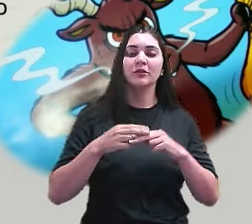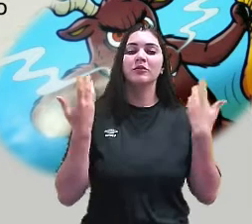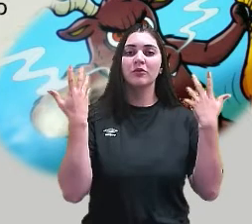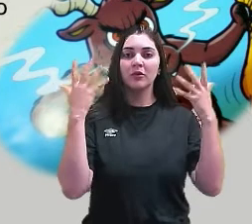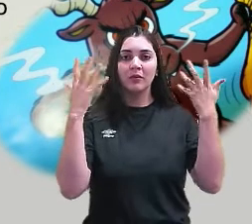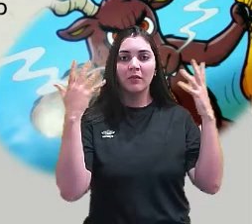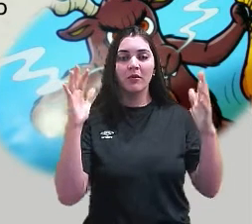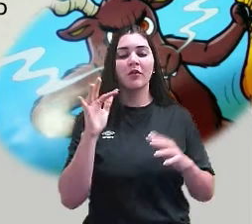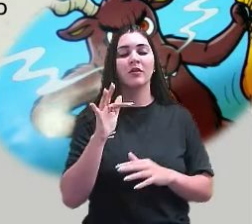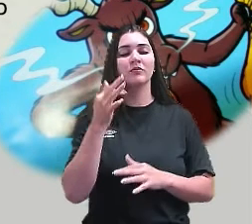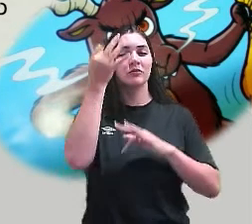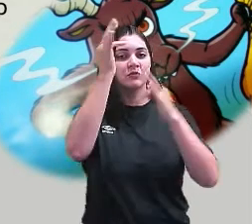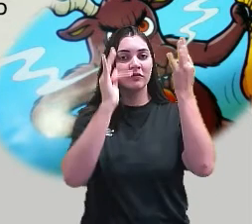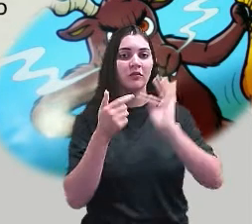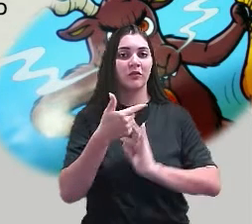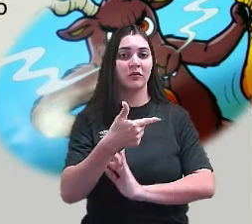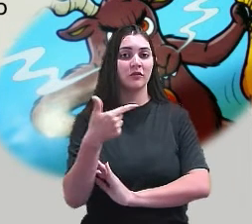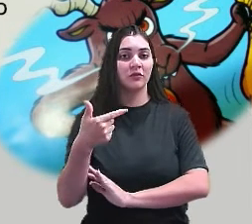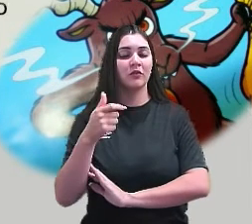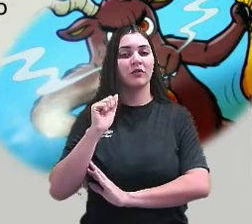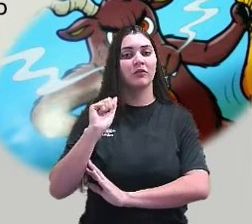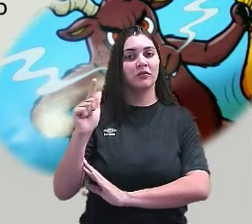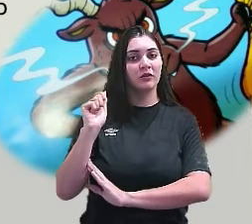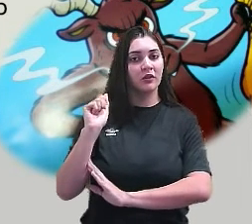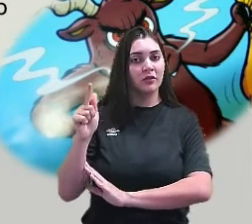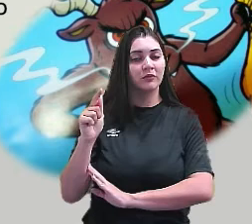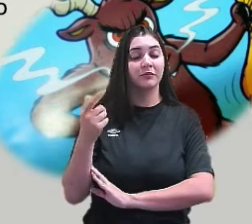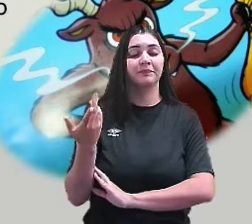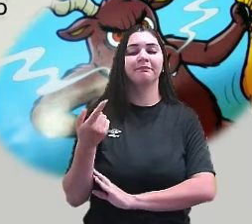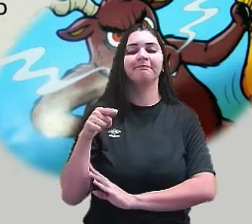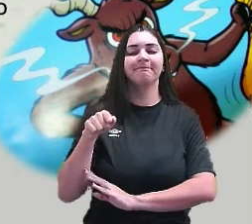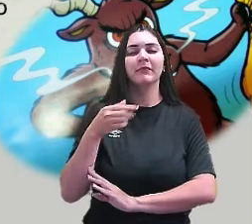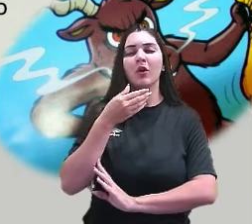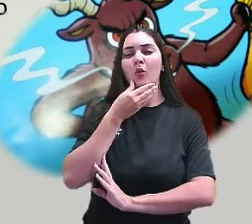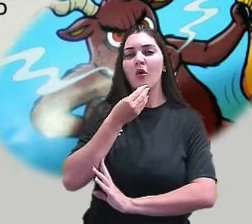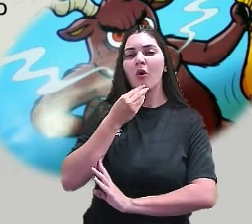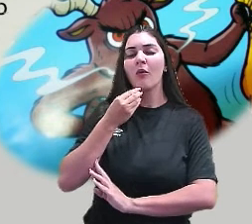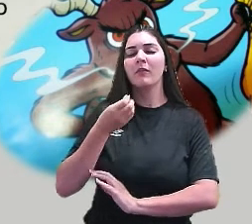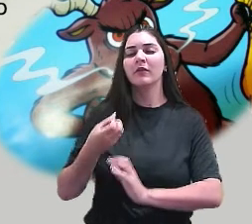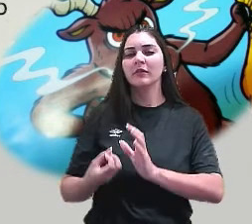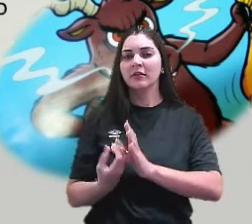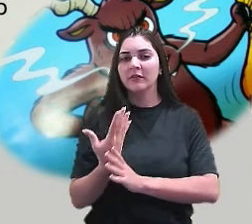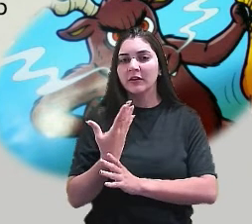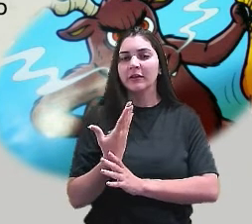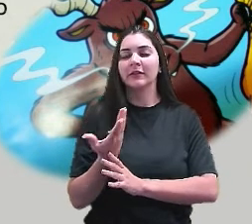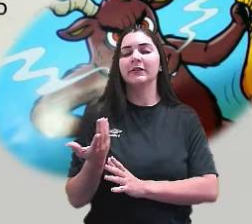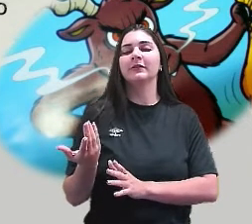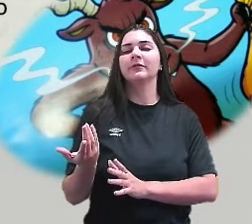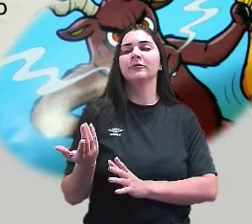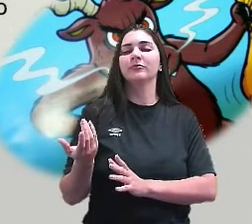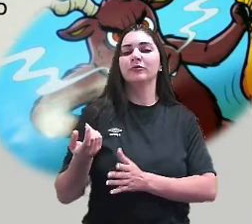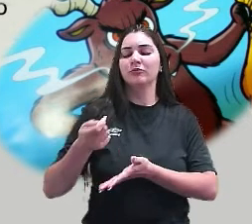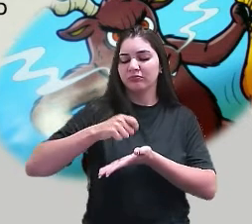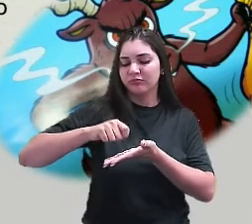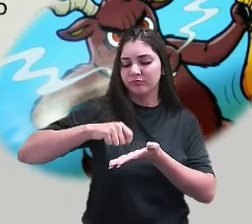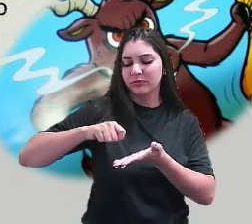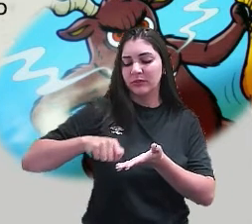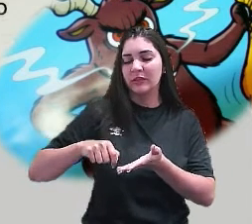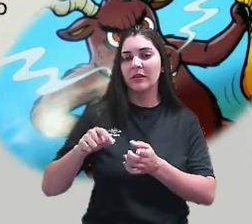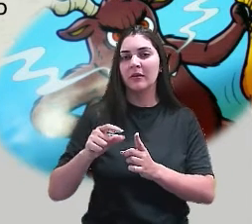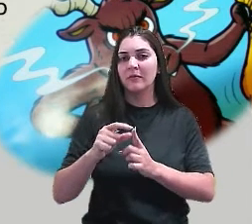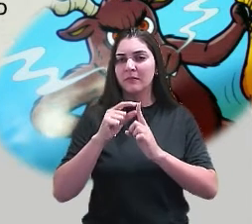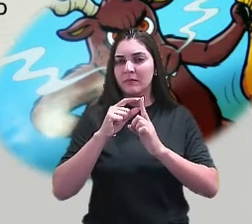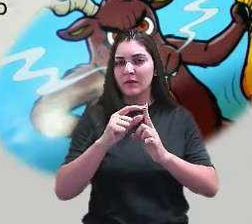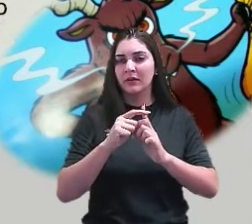22 de agosto. O William estava fazendo, né, produzindo um artigo e ele fez a citação dessa palavra. A palavra